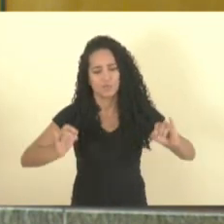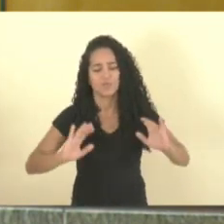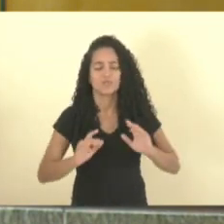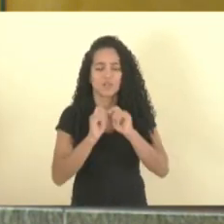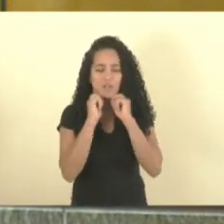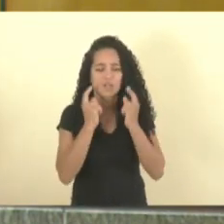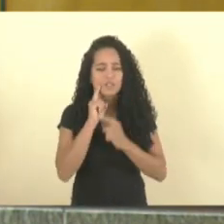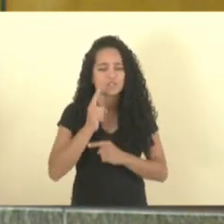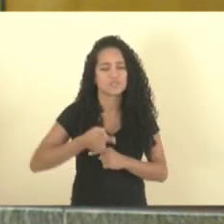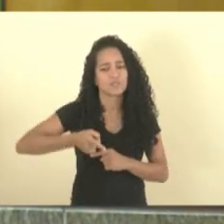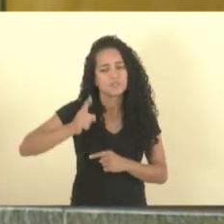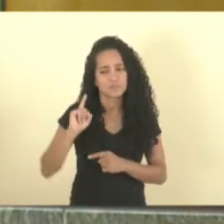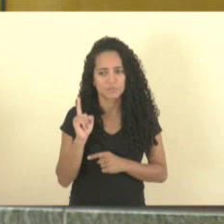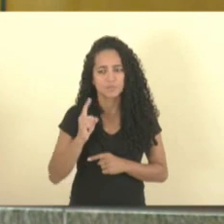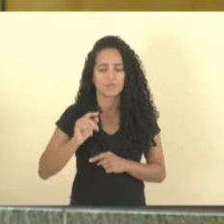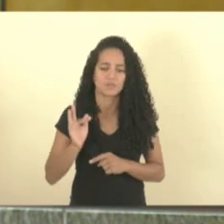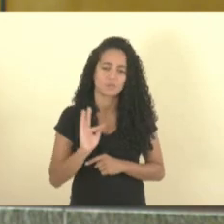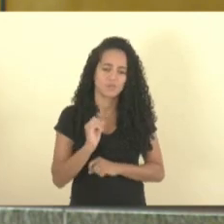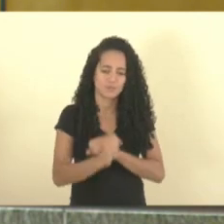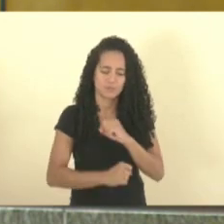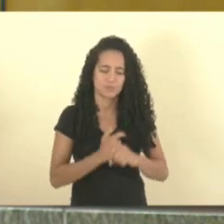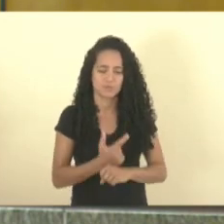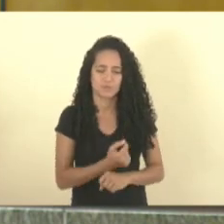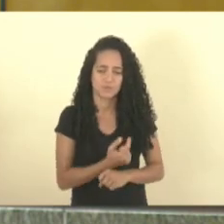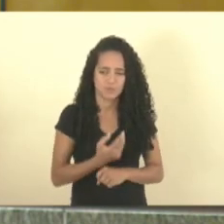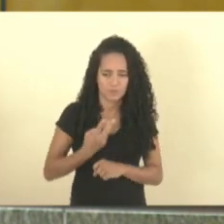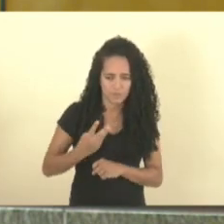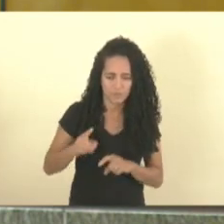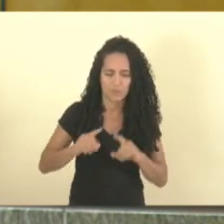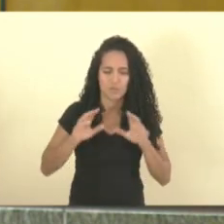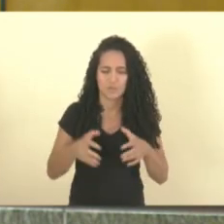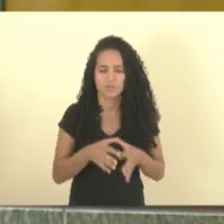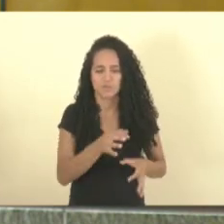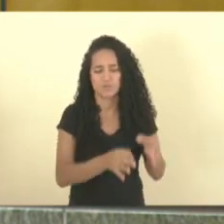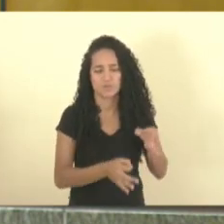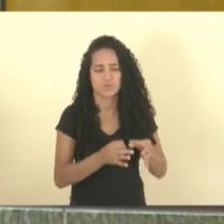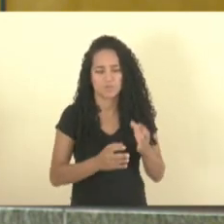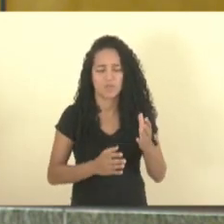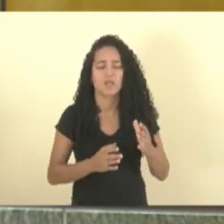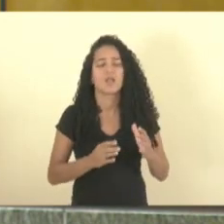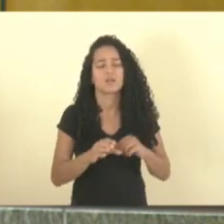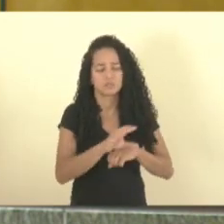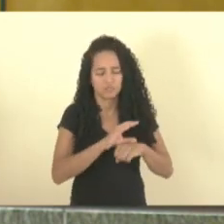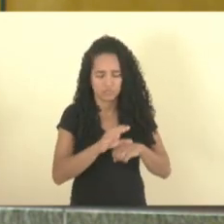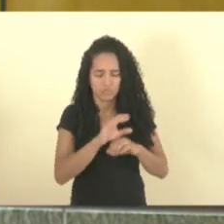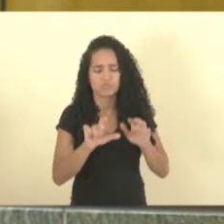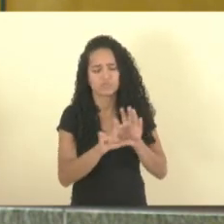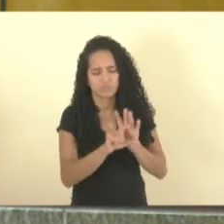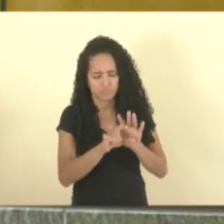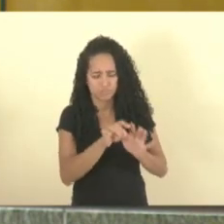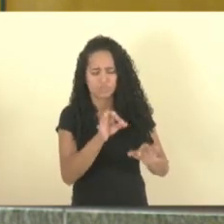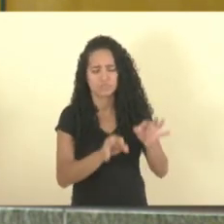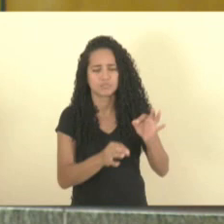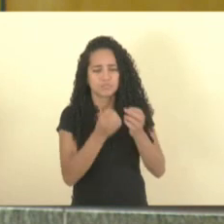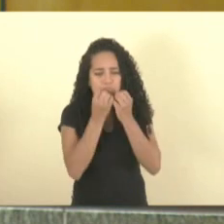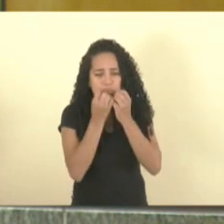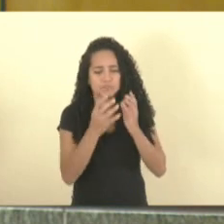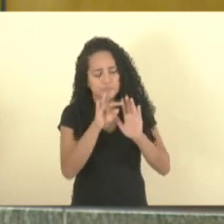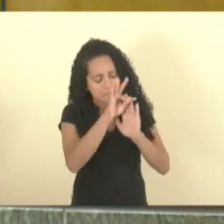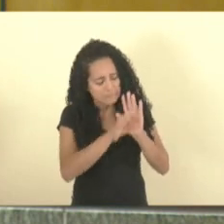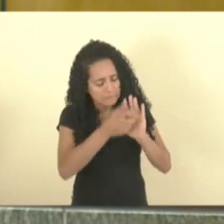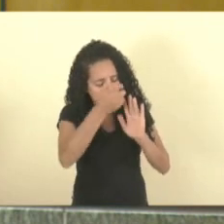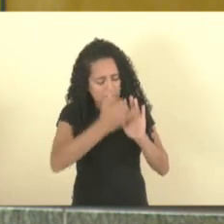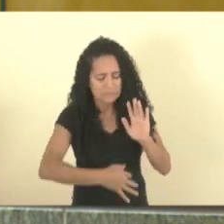dia 1º/2/2023, pareceres 25/2024, da Comissão de Justiça, pela constitucionalidade, legalidade, juridicidade e boa técnica